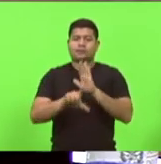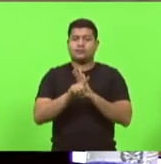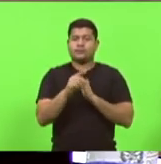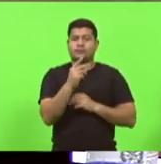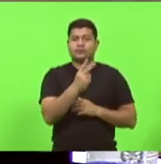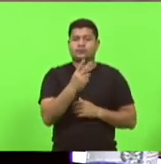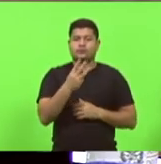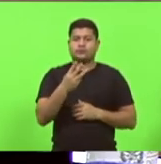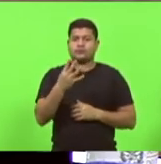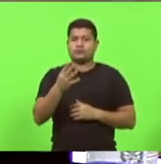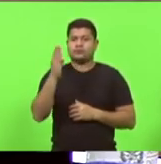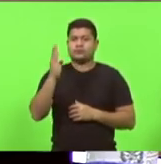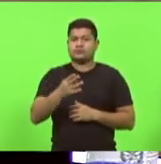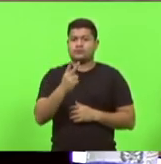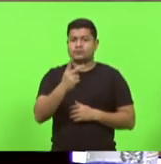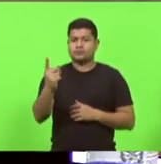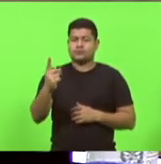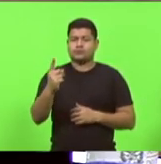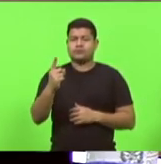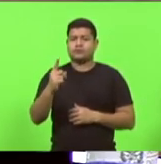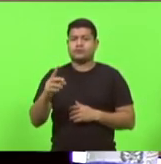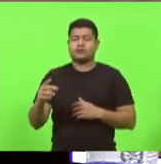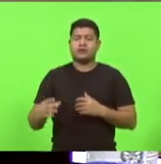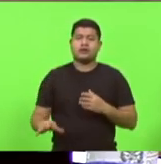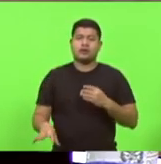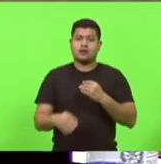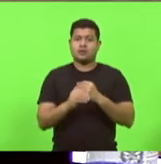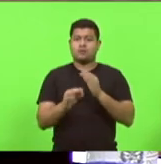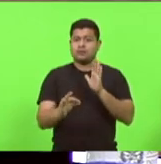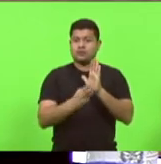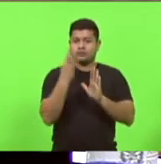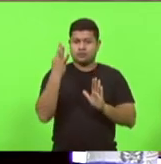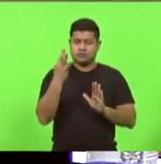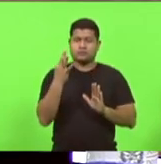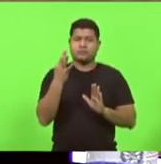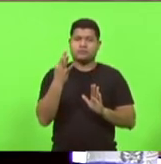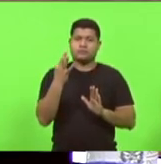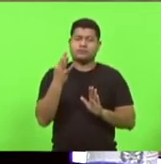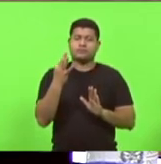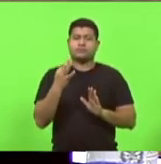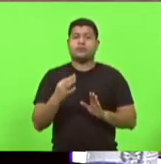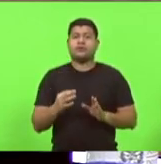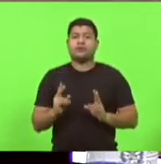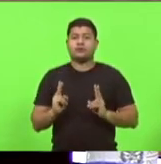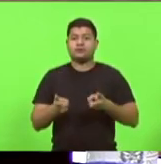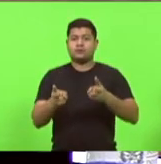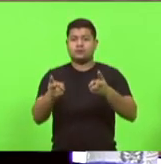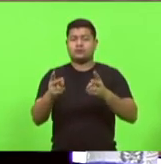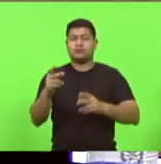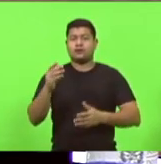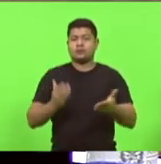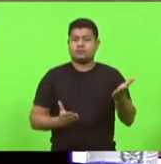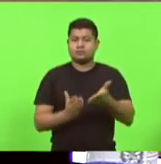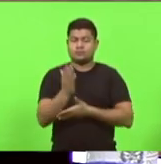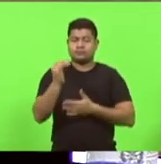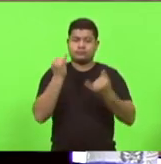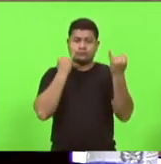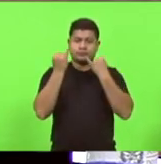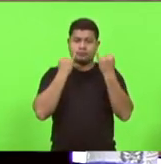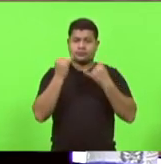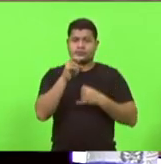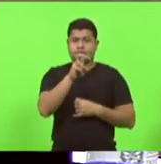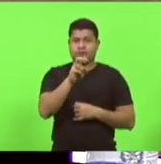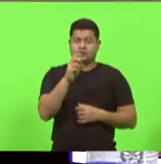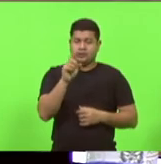234/2021, com a emenda destacada. Prosseguindo, foram aprovados os pedidos de informação